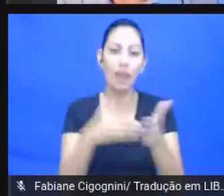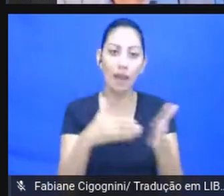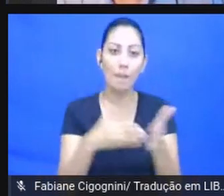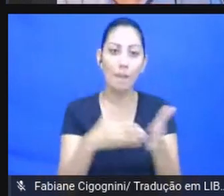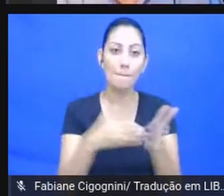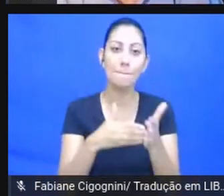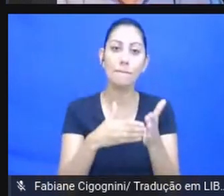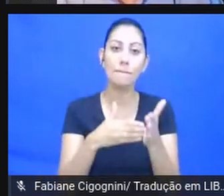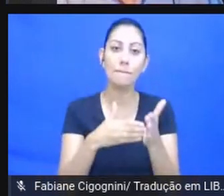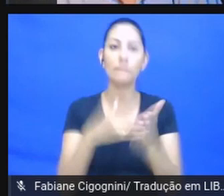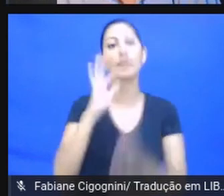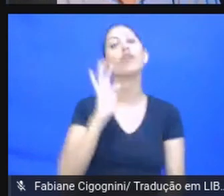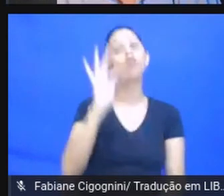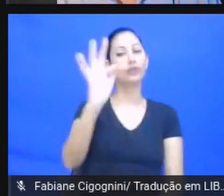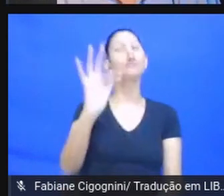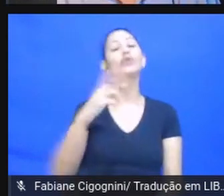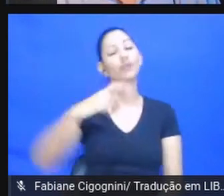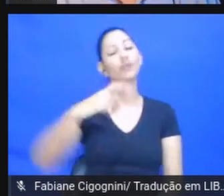consequências enormes para